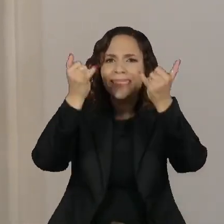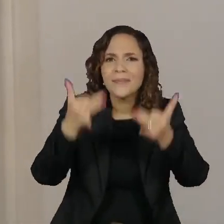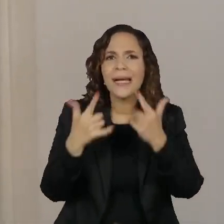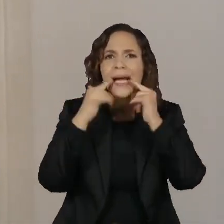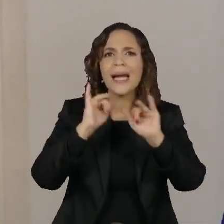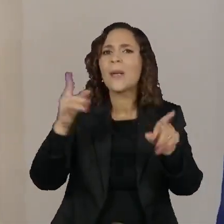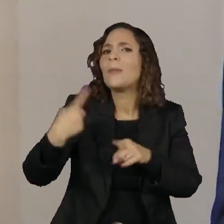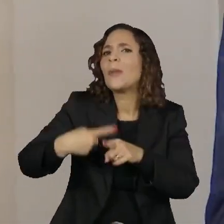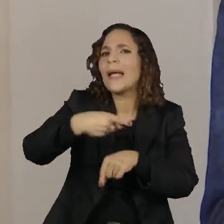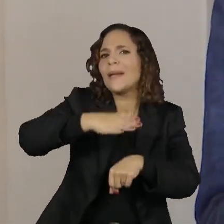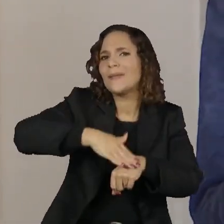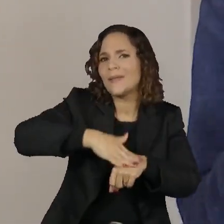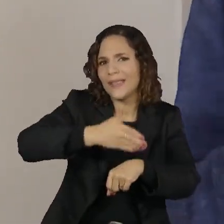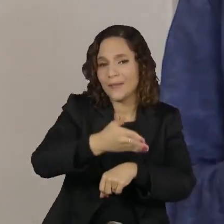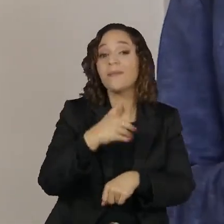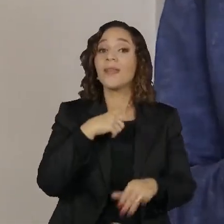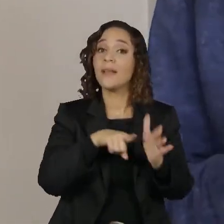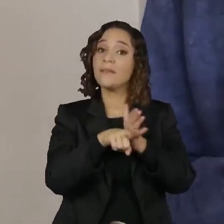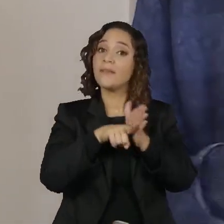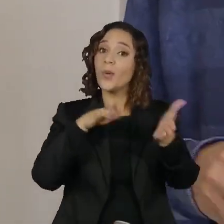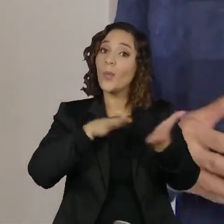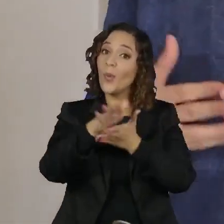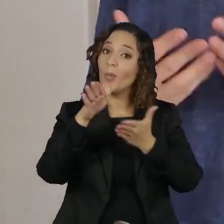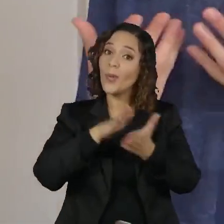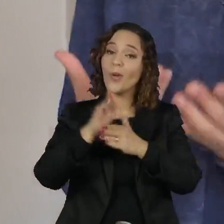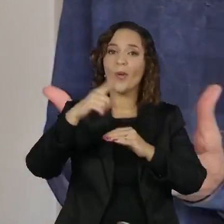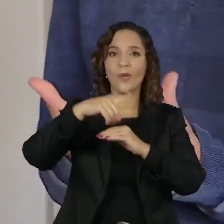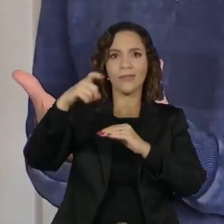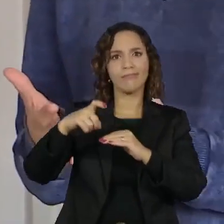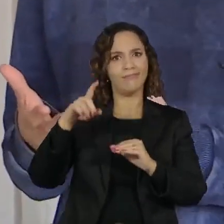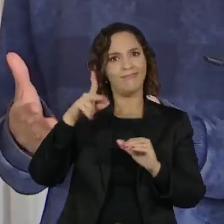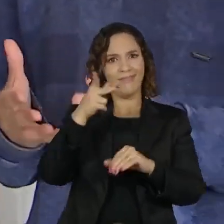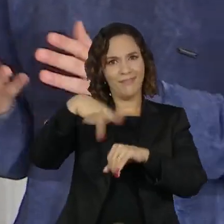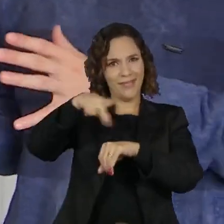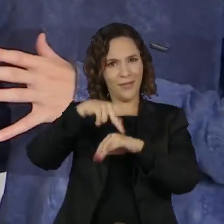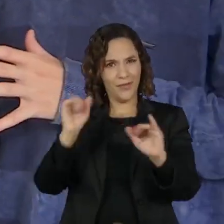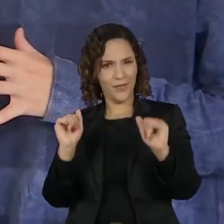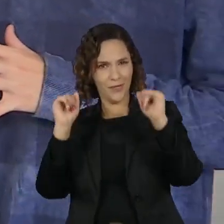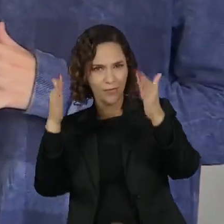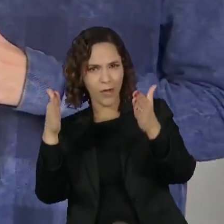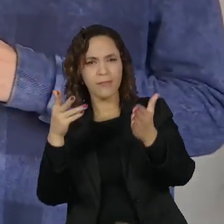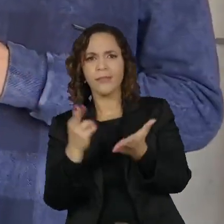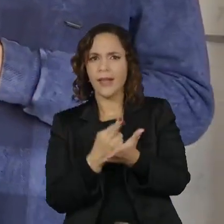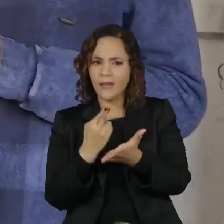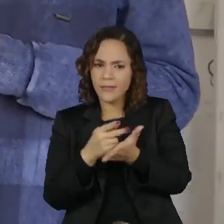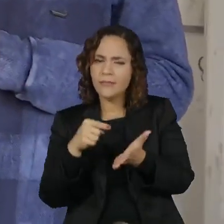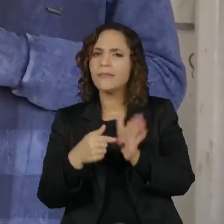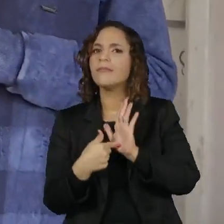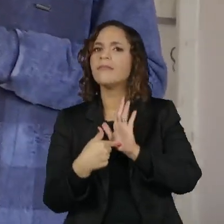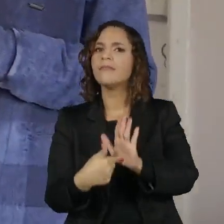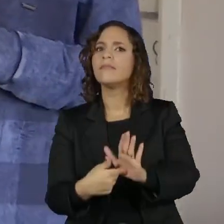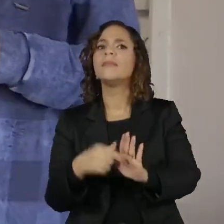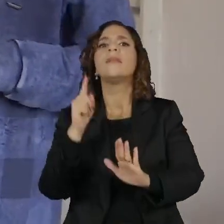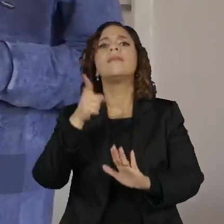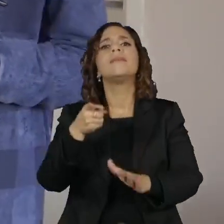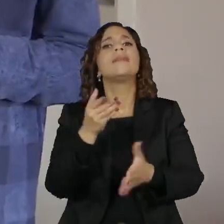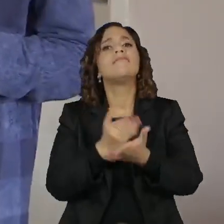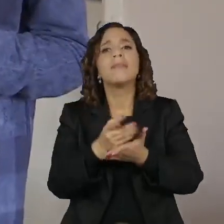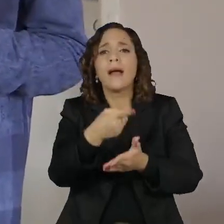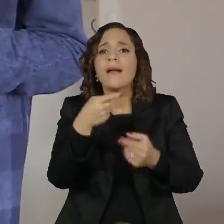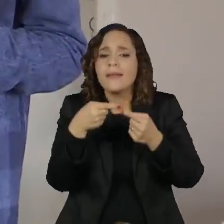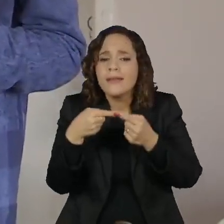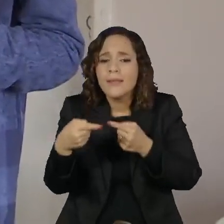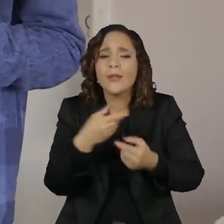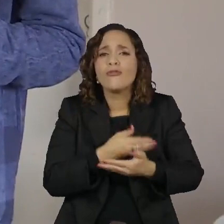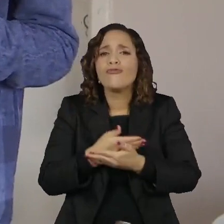acordo com uma pesquisa publicada em uma revista científica internacional, esse som está presente desde as primeiras semanas de vida